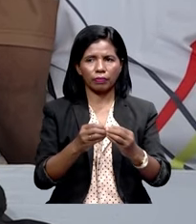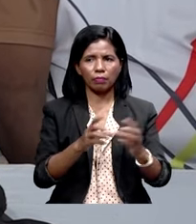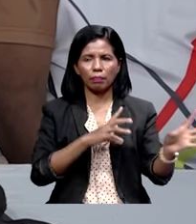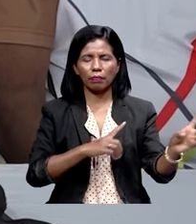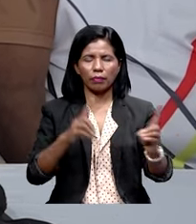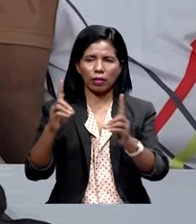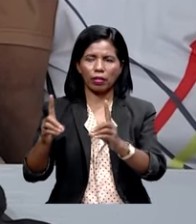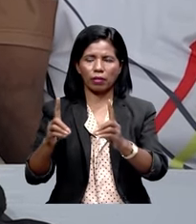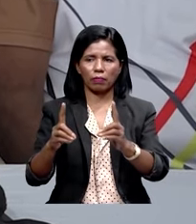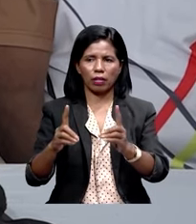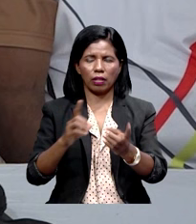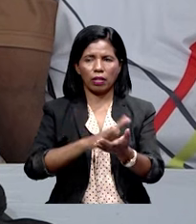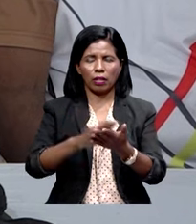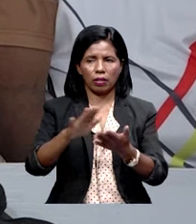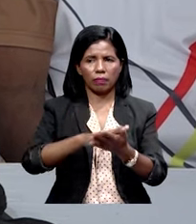implementasyon ba